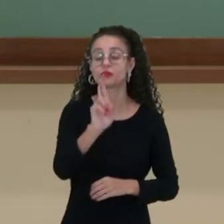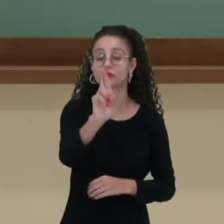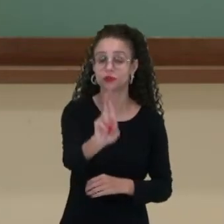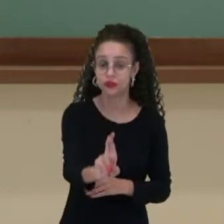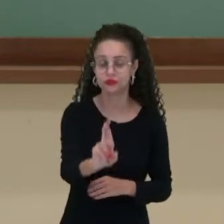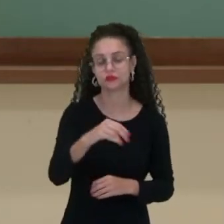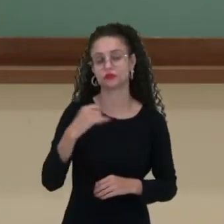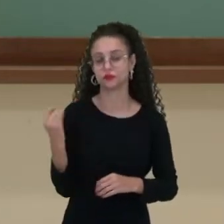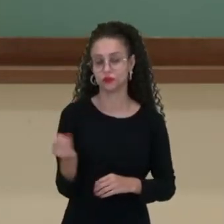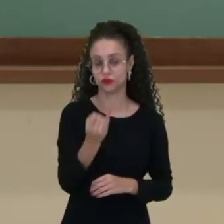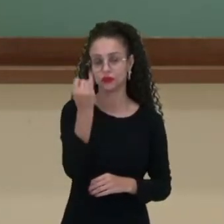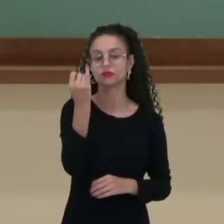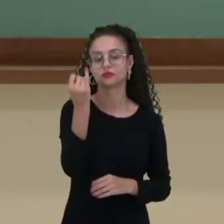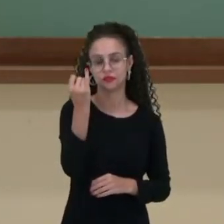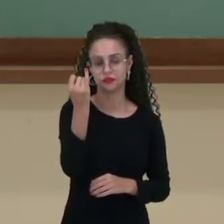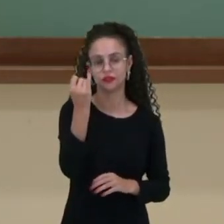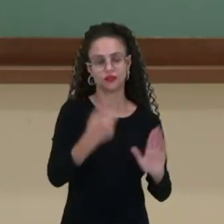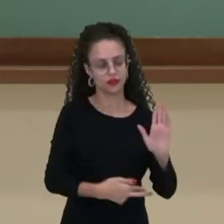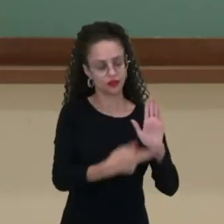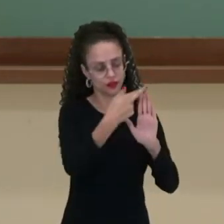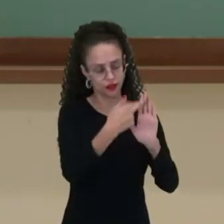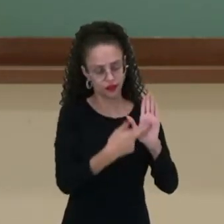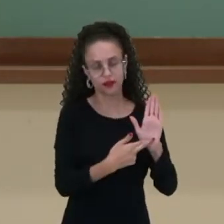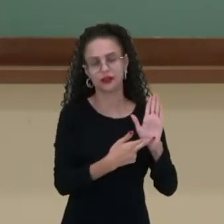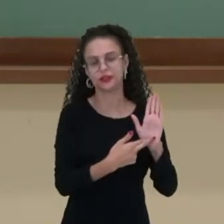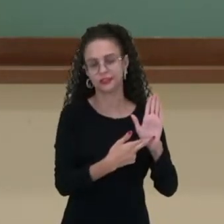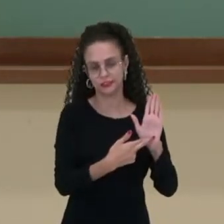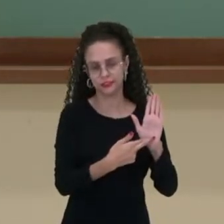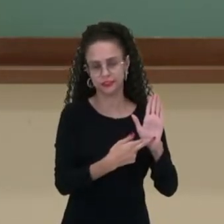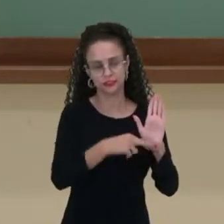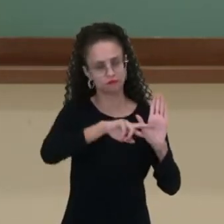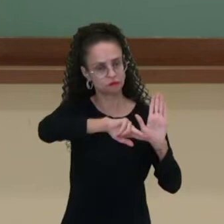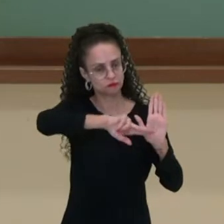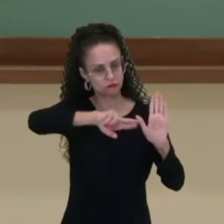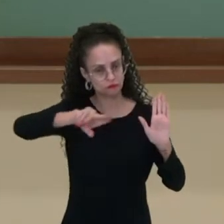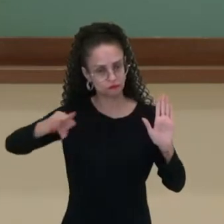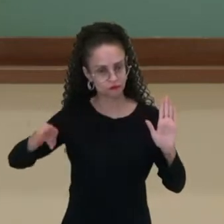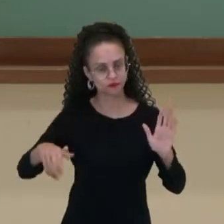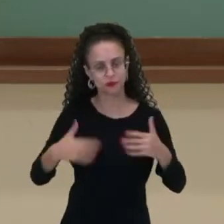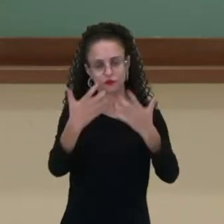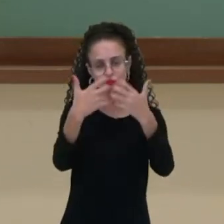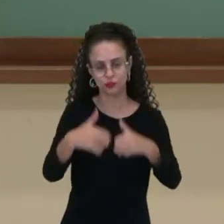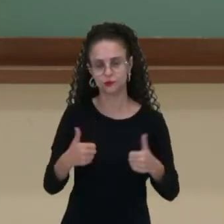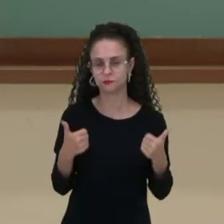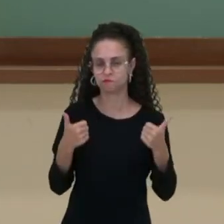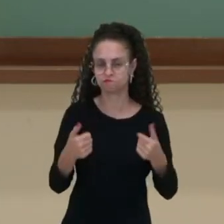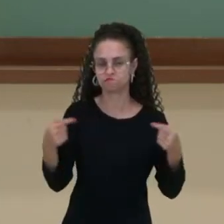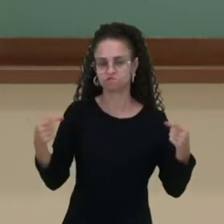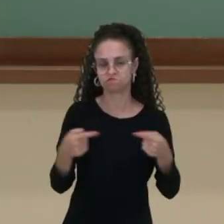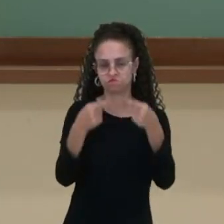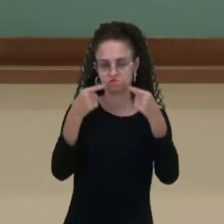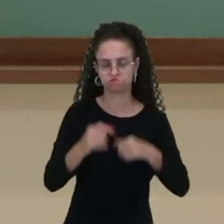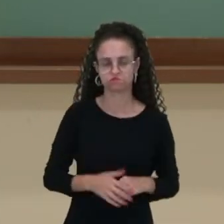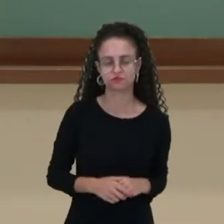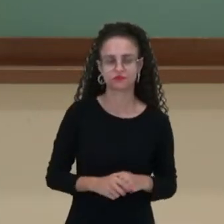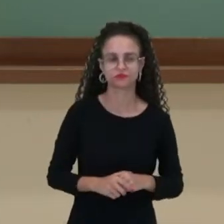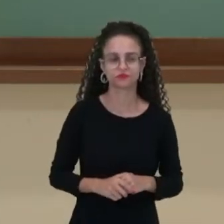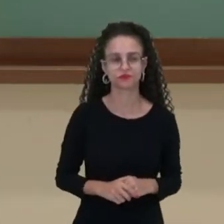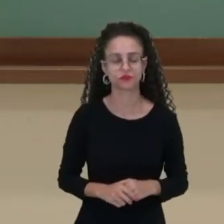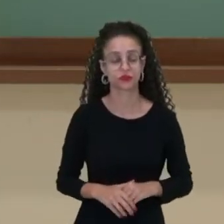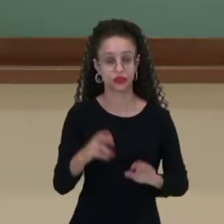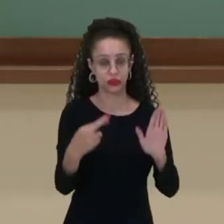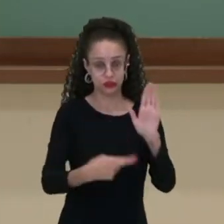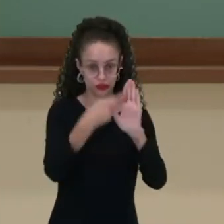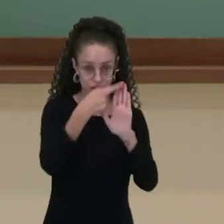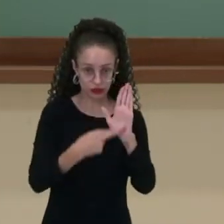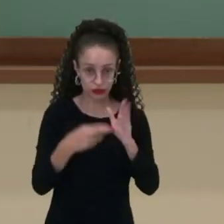a importância das regras e normas para o seu funcionamento, inclusive. As regras e